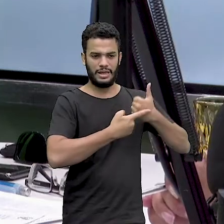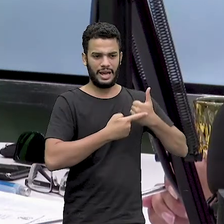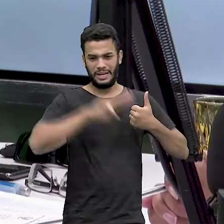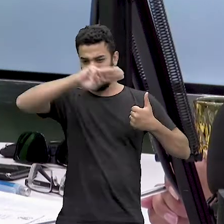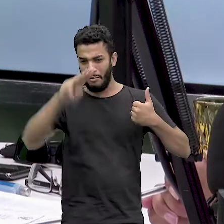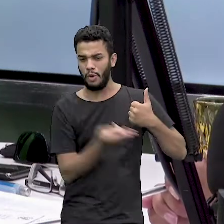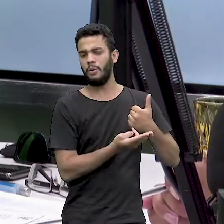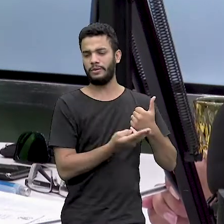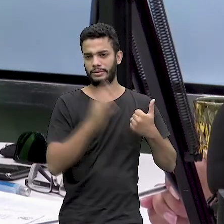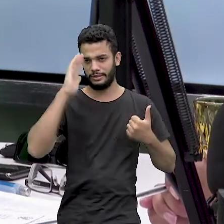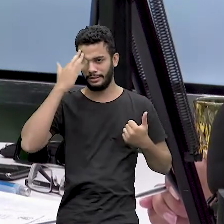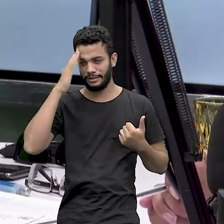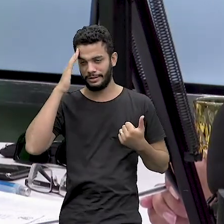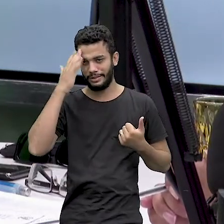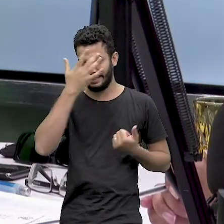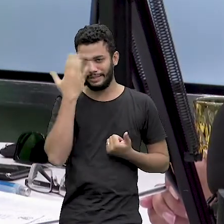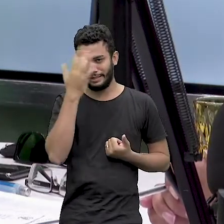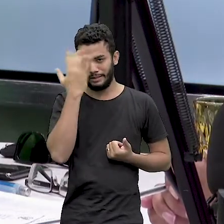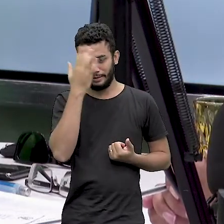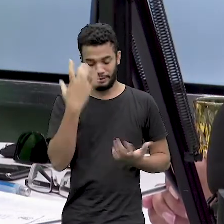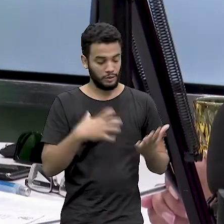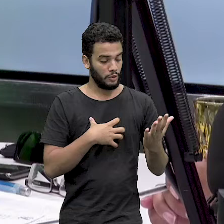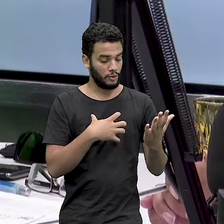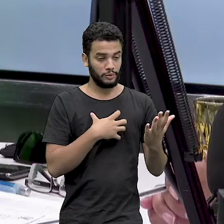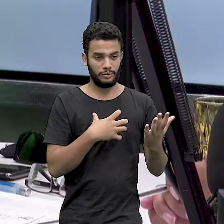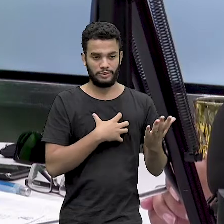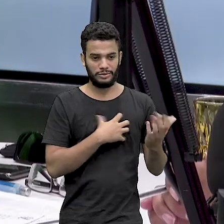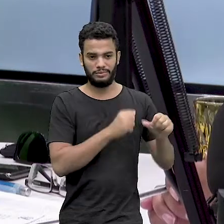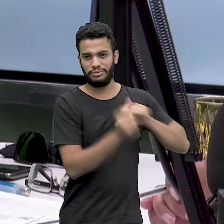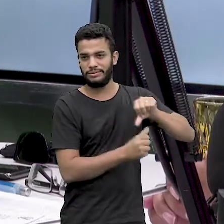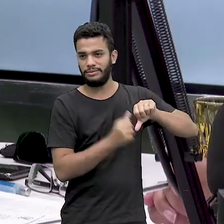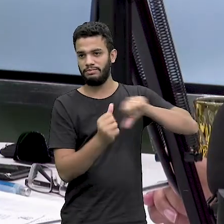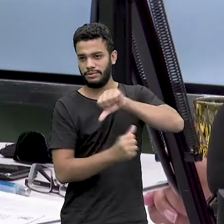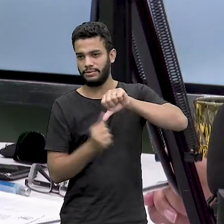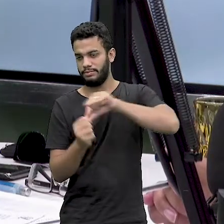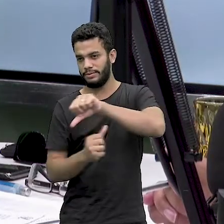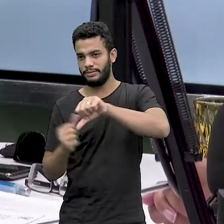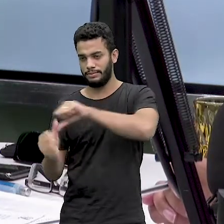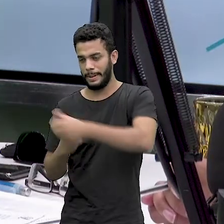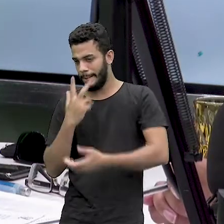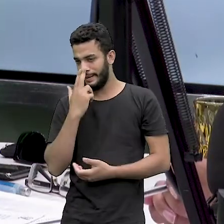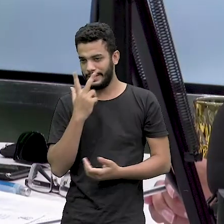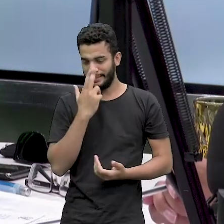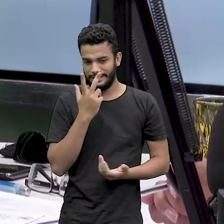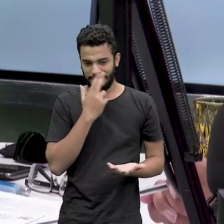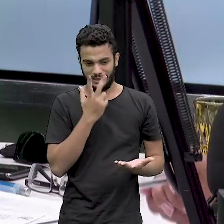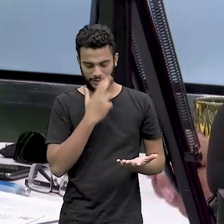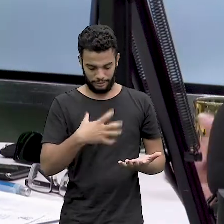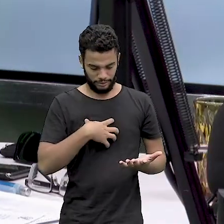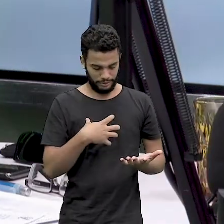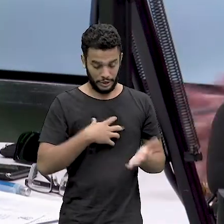as referências estão sendo desumanizadas. E aí perde sentido, né? Perde sentido. Aí